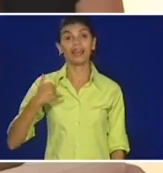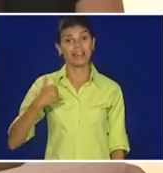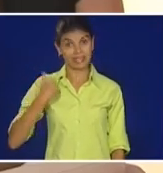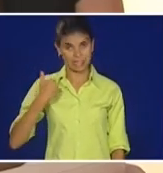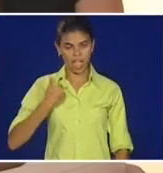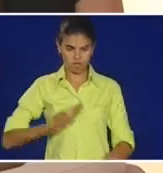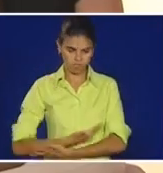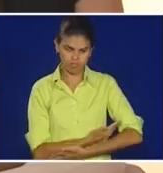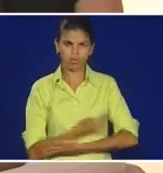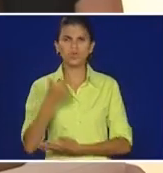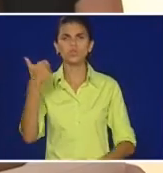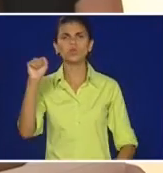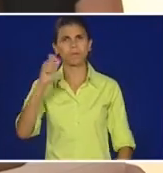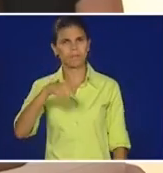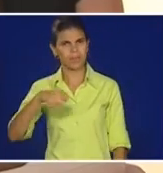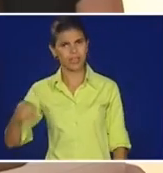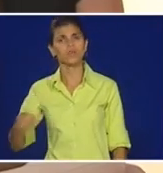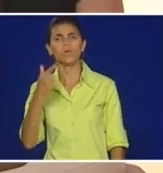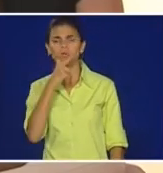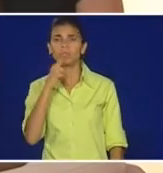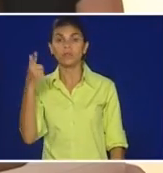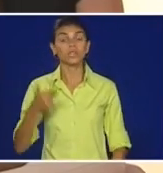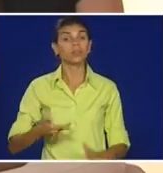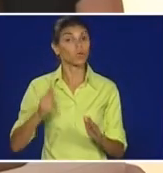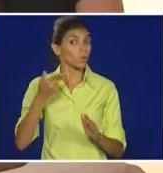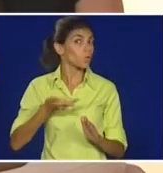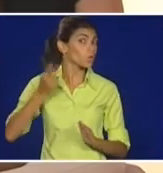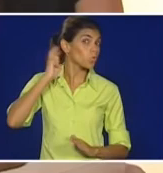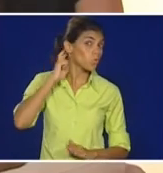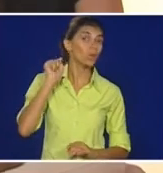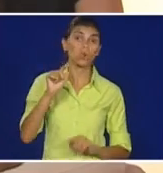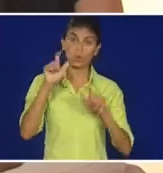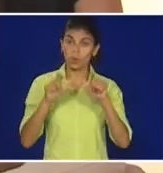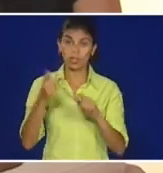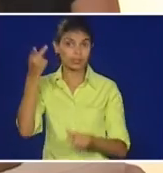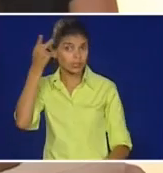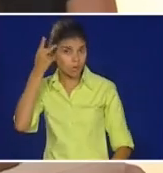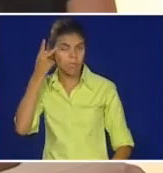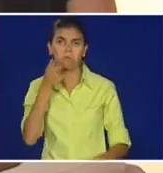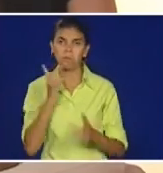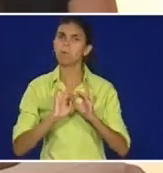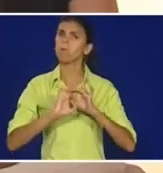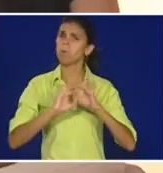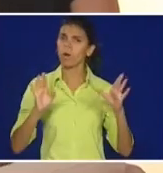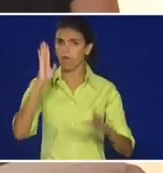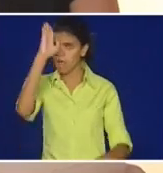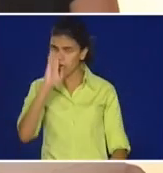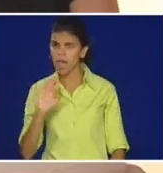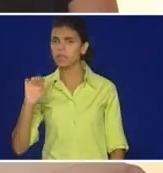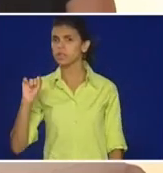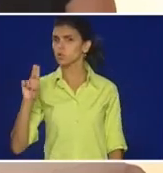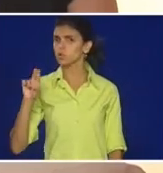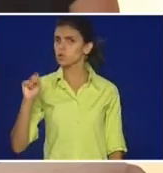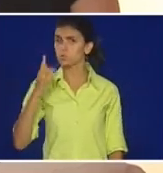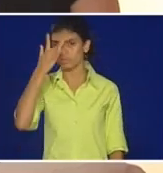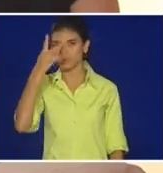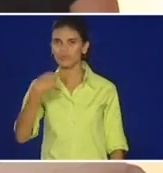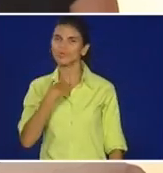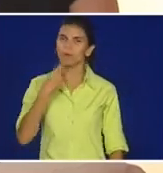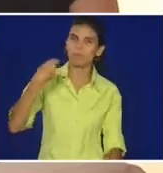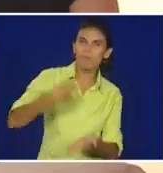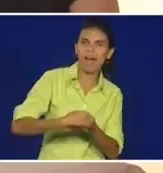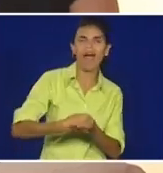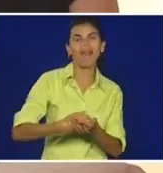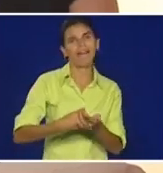Paulo. Ela está disponível tanto pelo SUS, para quem não pode pagar, como